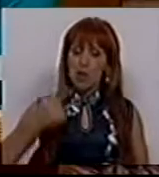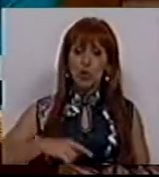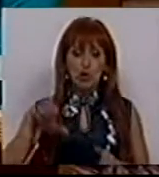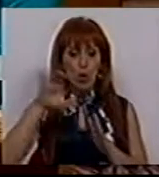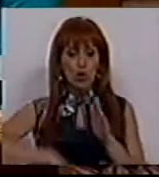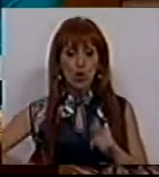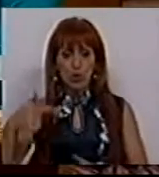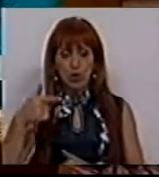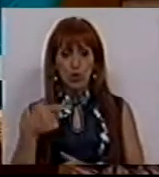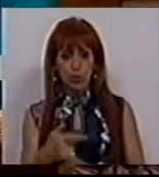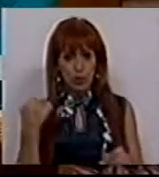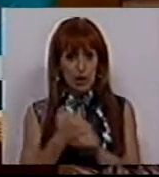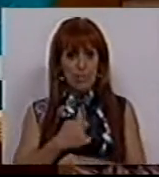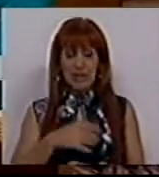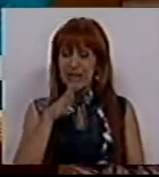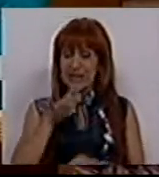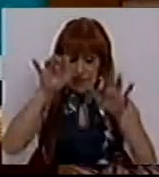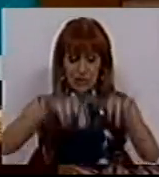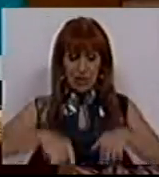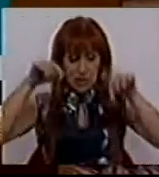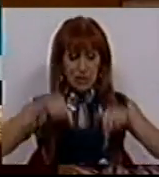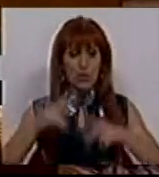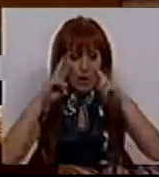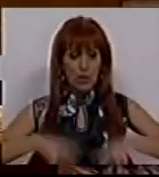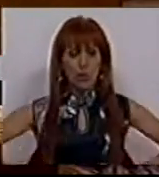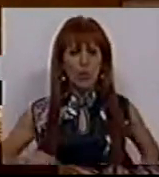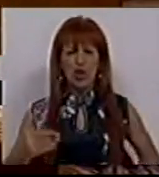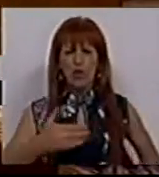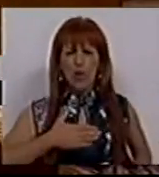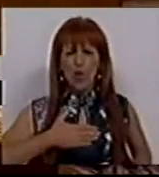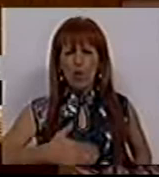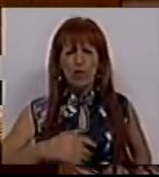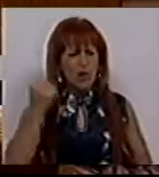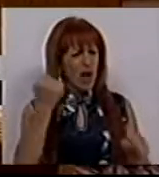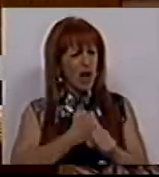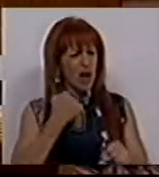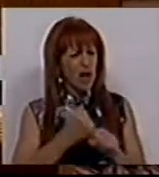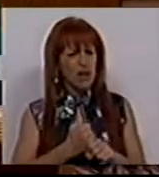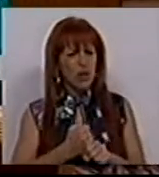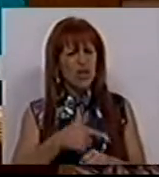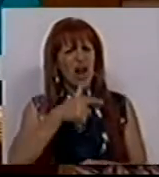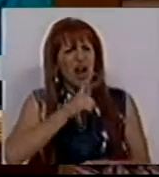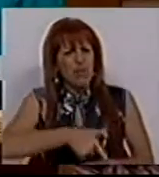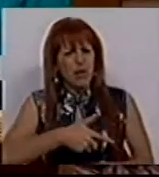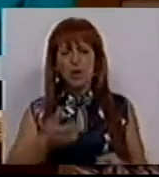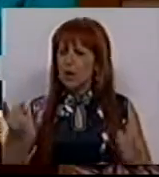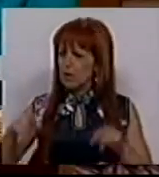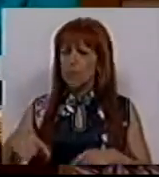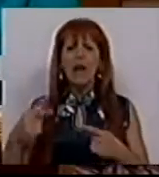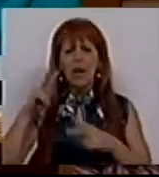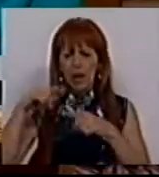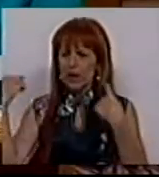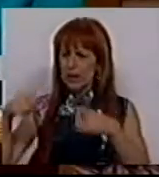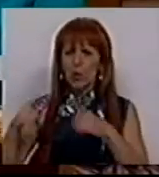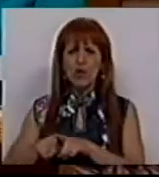as Condições do Trabalho relatou no Parlamento que encontrou voluntários a trabalhar em cafés. Também se